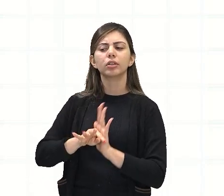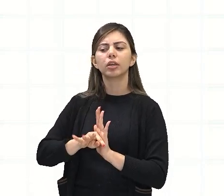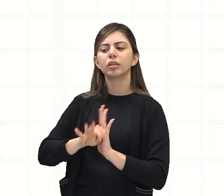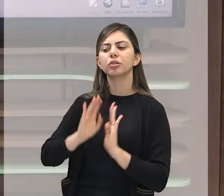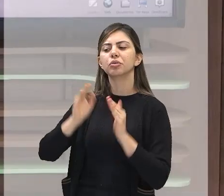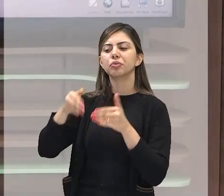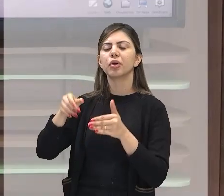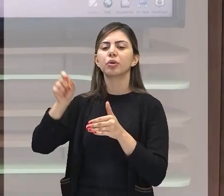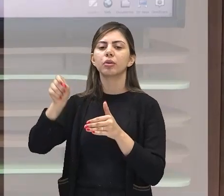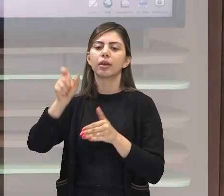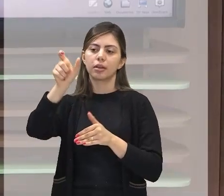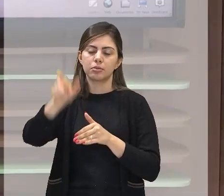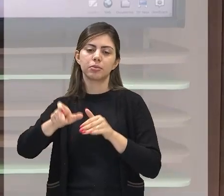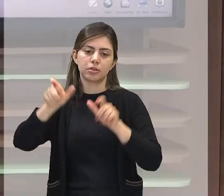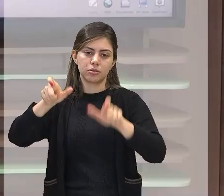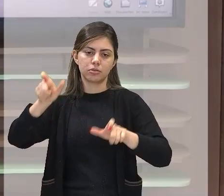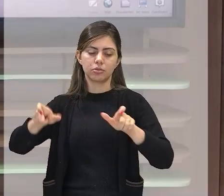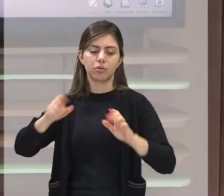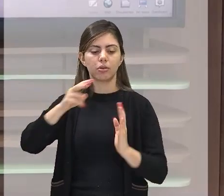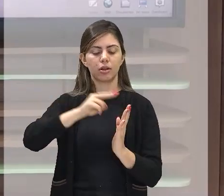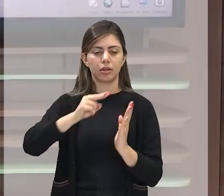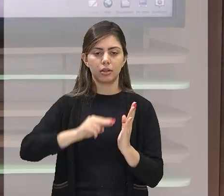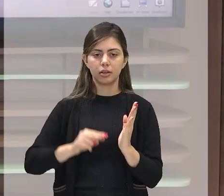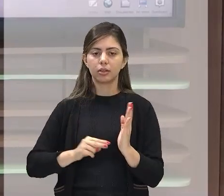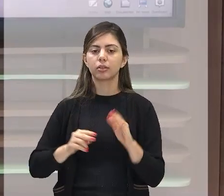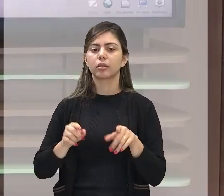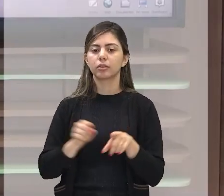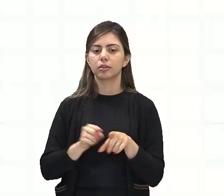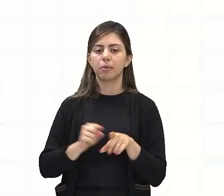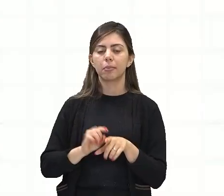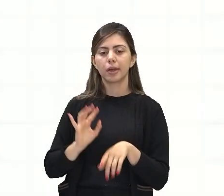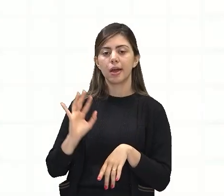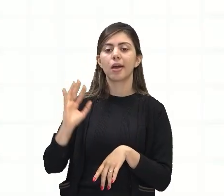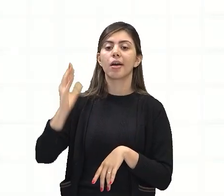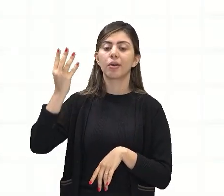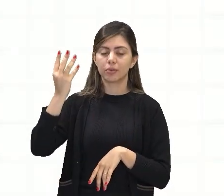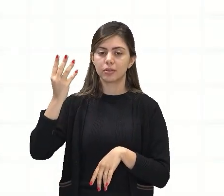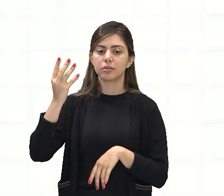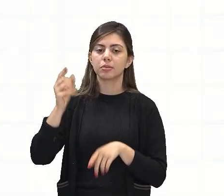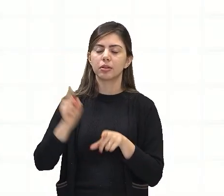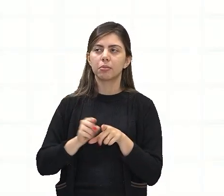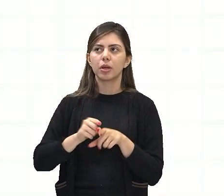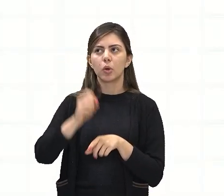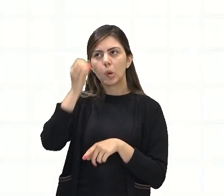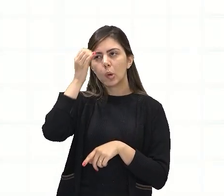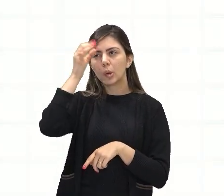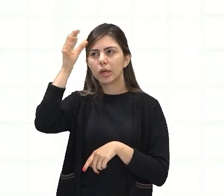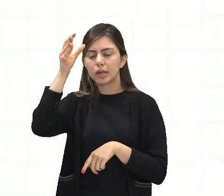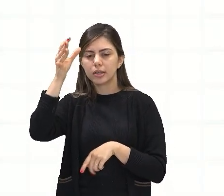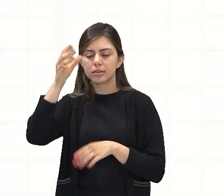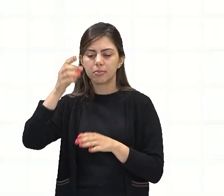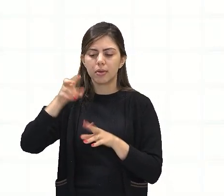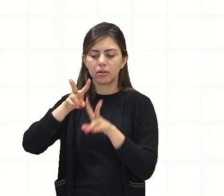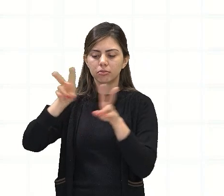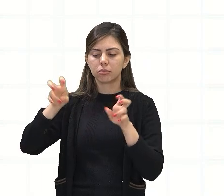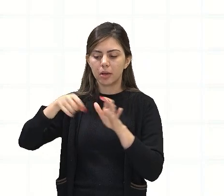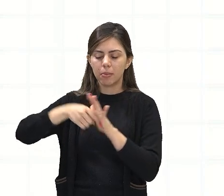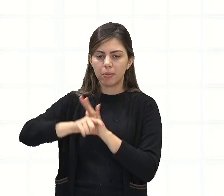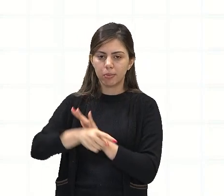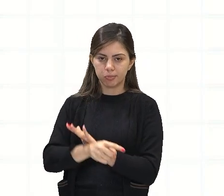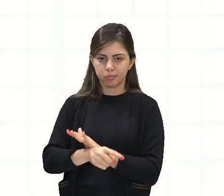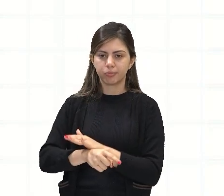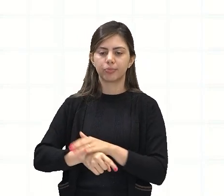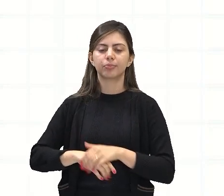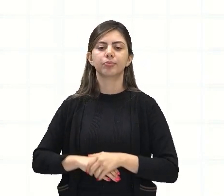os leitores, além de disponibilizar um conhecimento mais amplo, mais aprofundado, mais extenso,